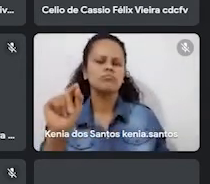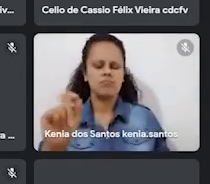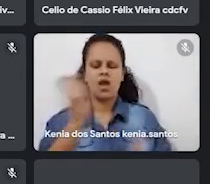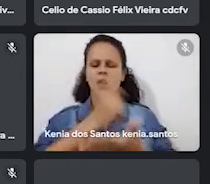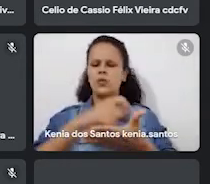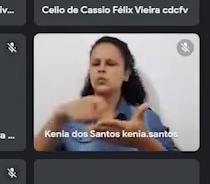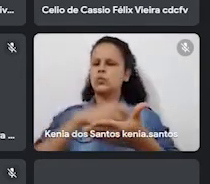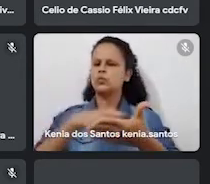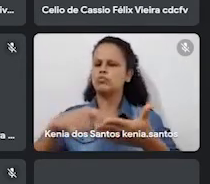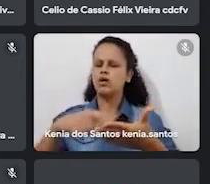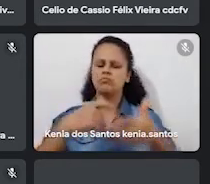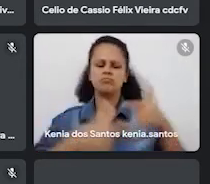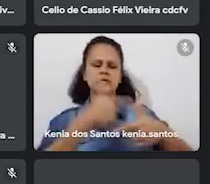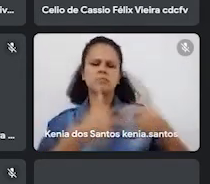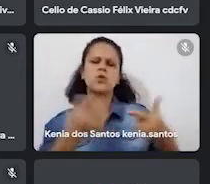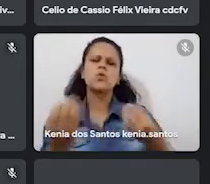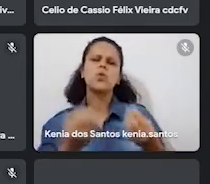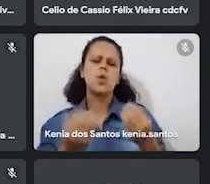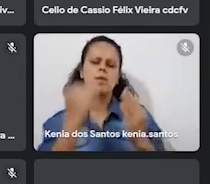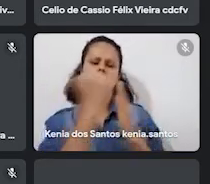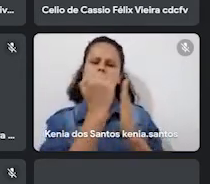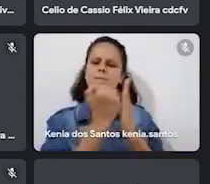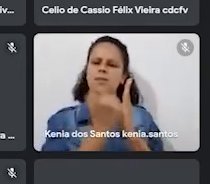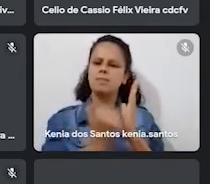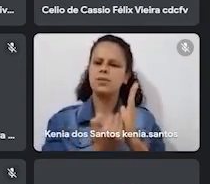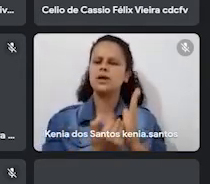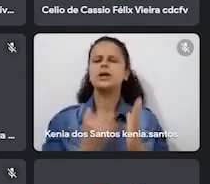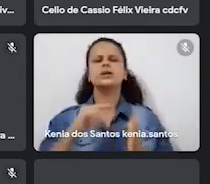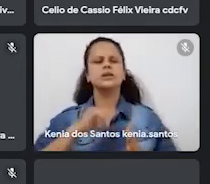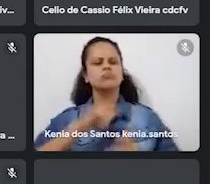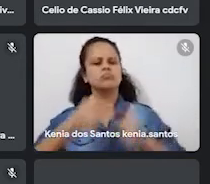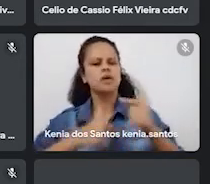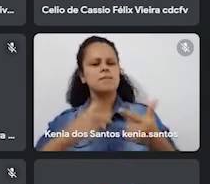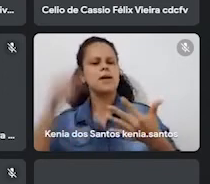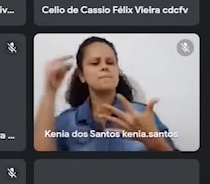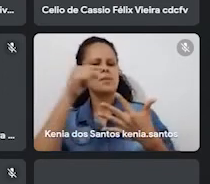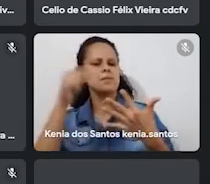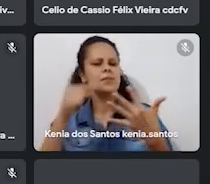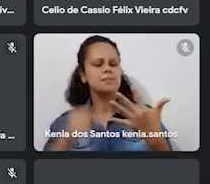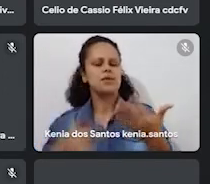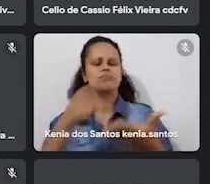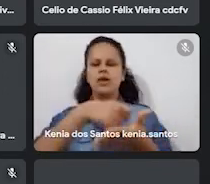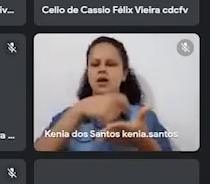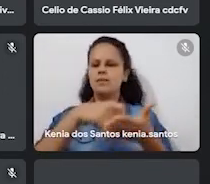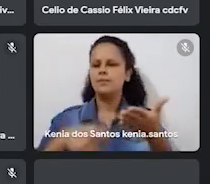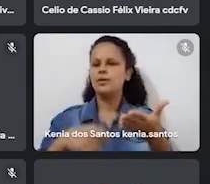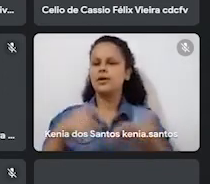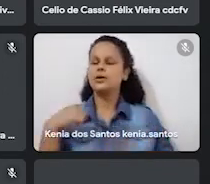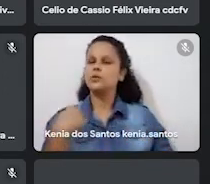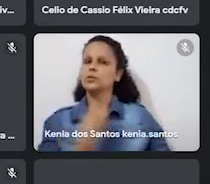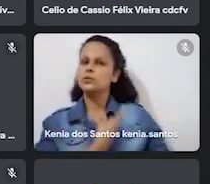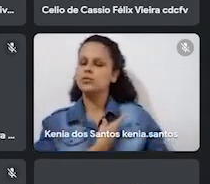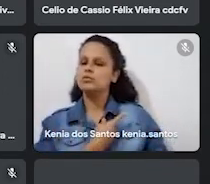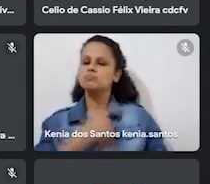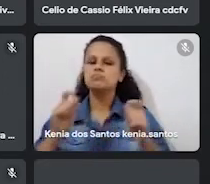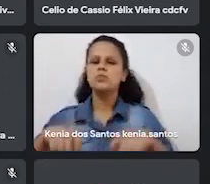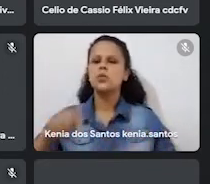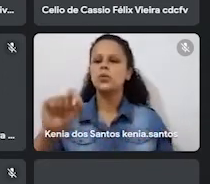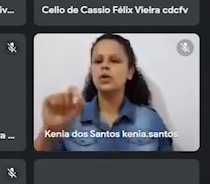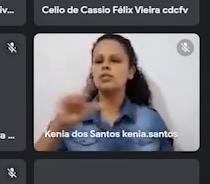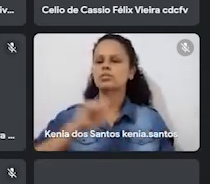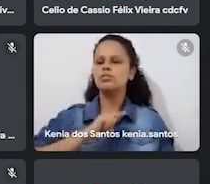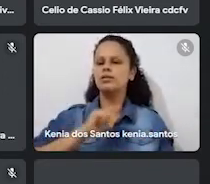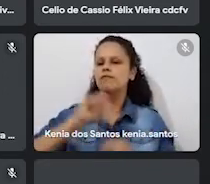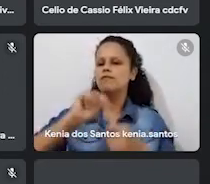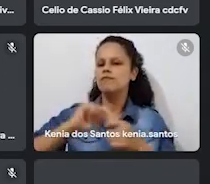a atividade. Ó, a atividade foi dessa forma. Nós poderíamos ter